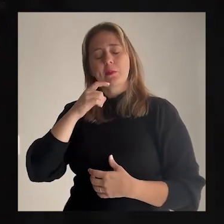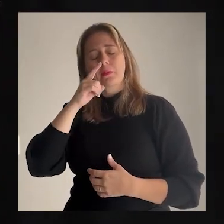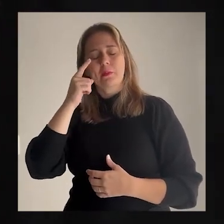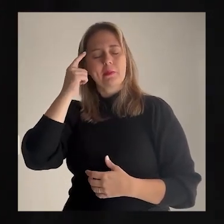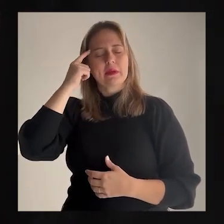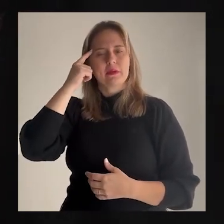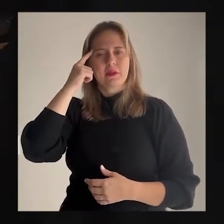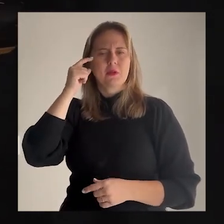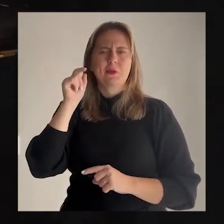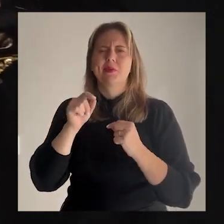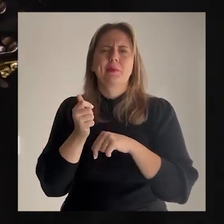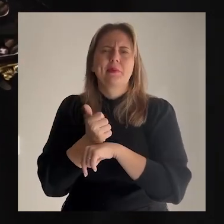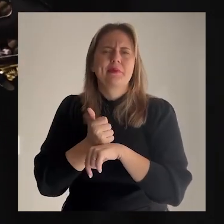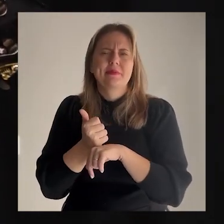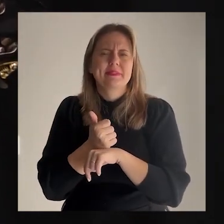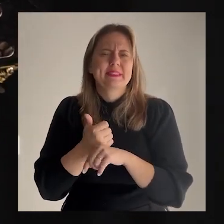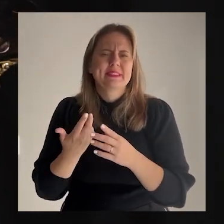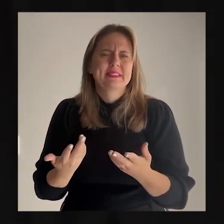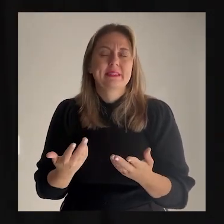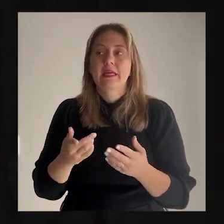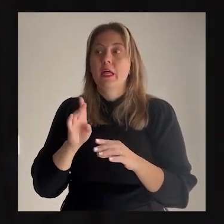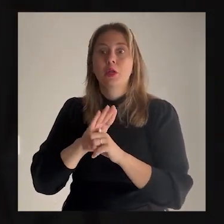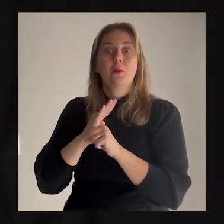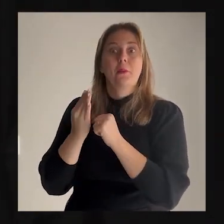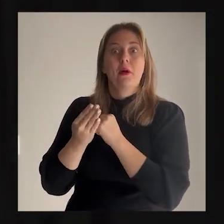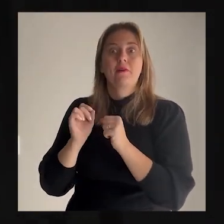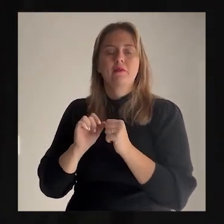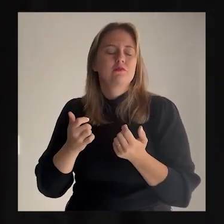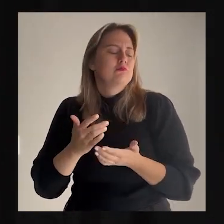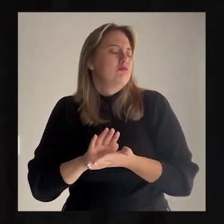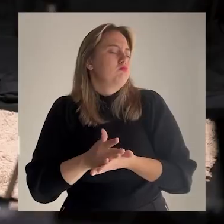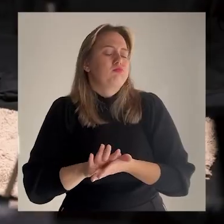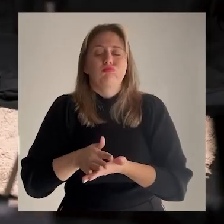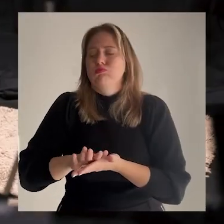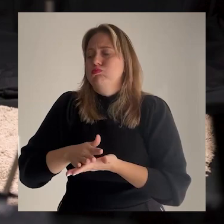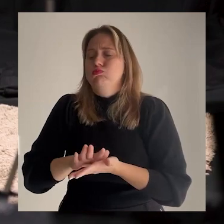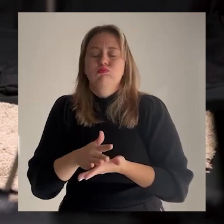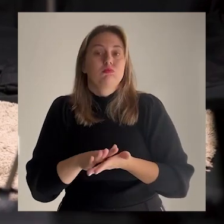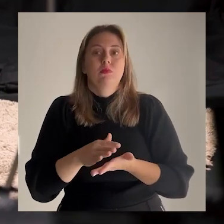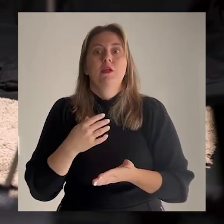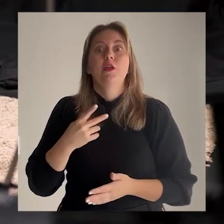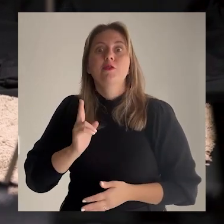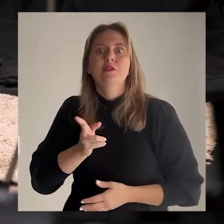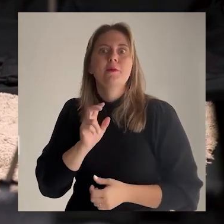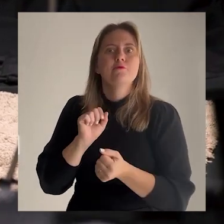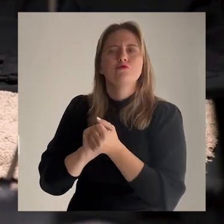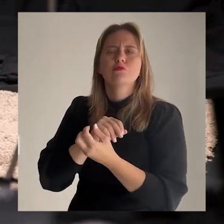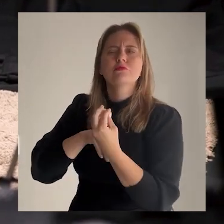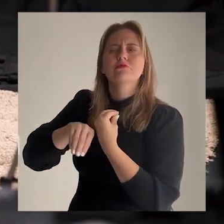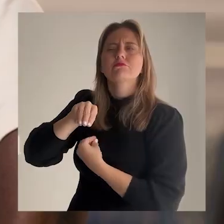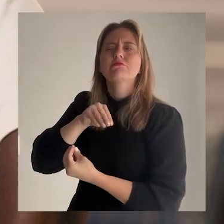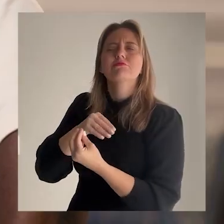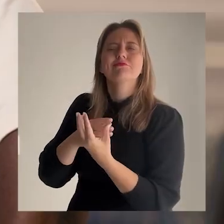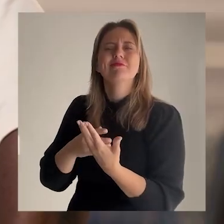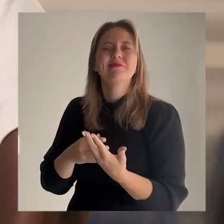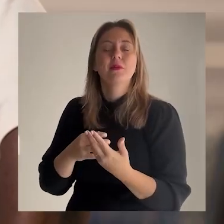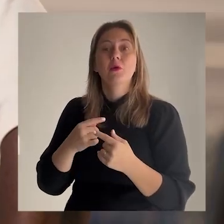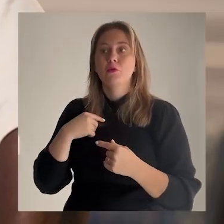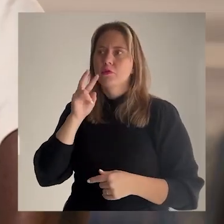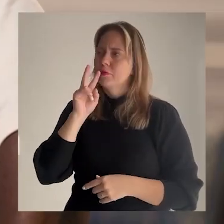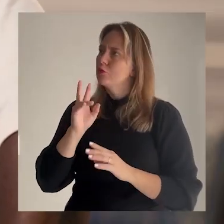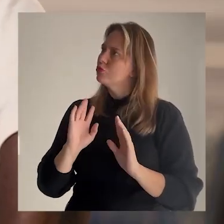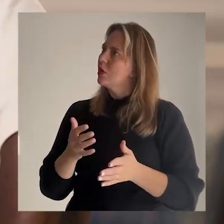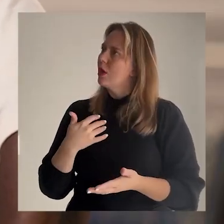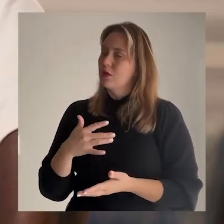em carreira mesmo, entendeu? E no bairro lá a galera fazia os pagodes, e eu sempre no meio, sempre enrolado no meio. Quando vi eu já